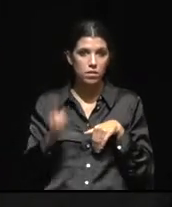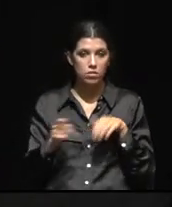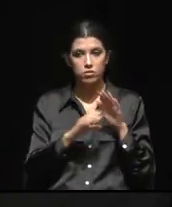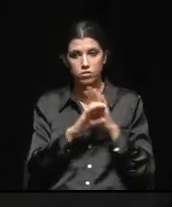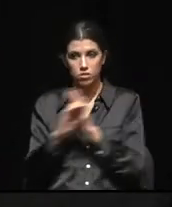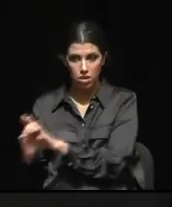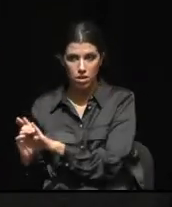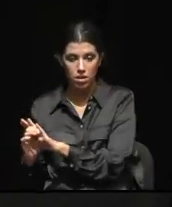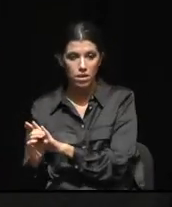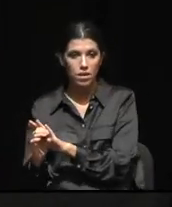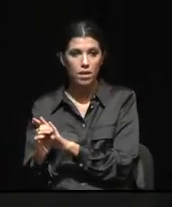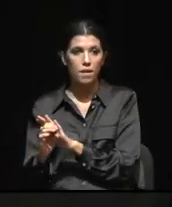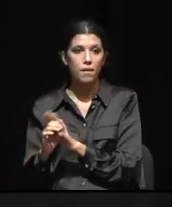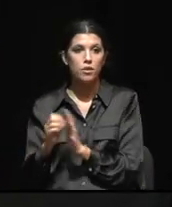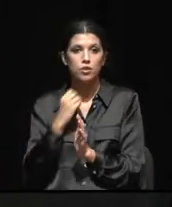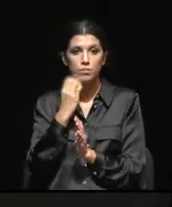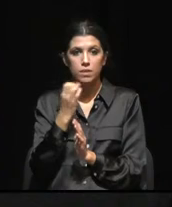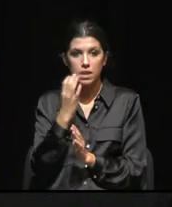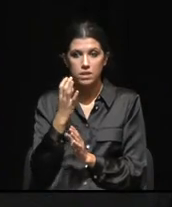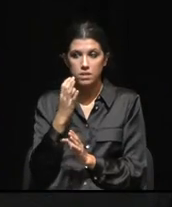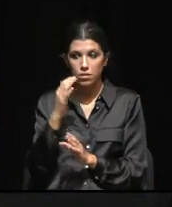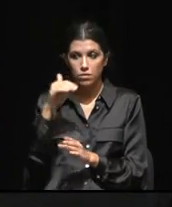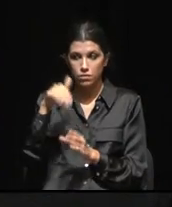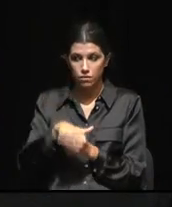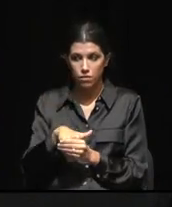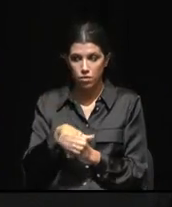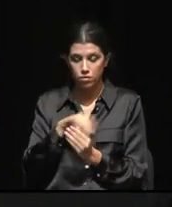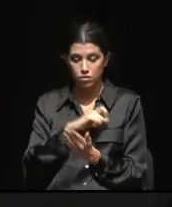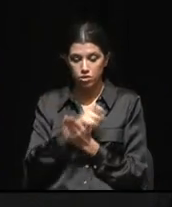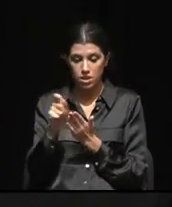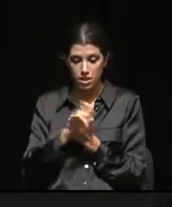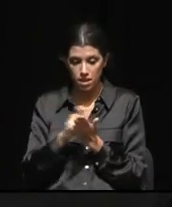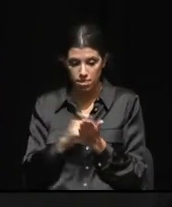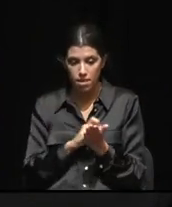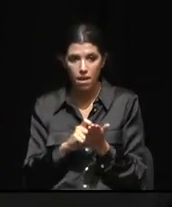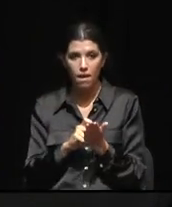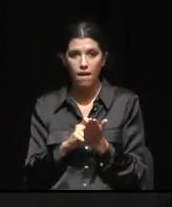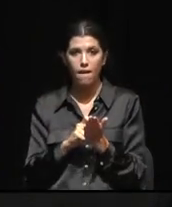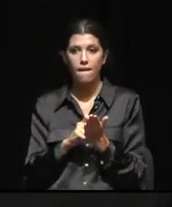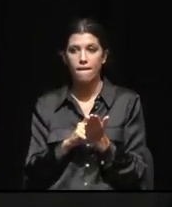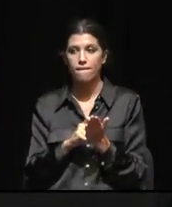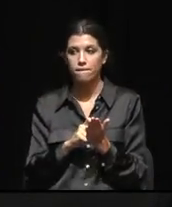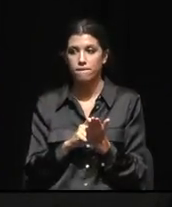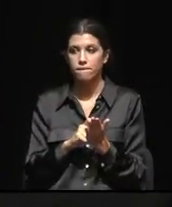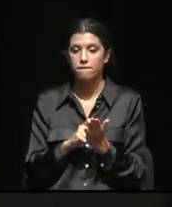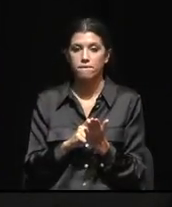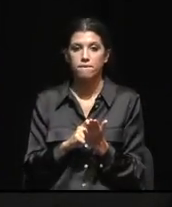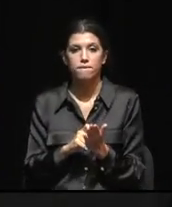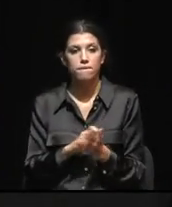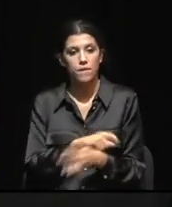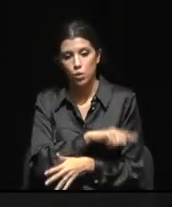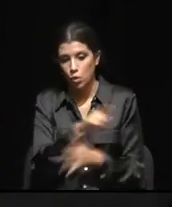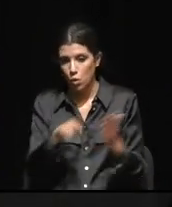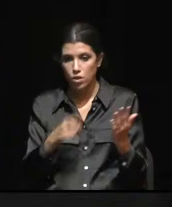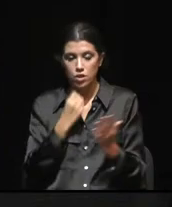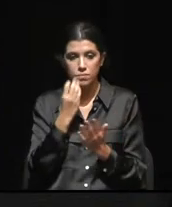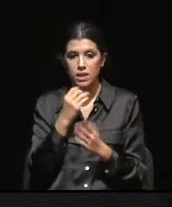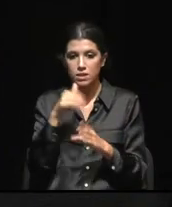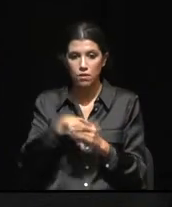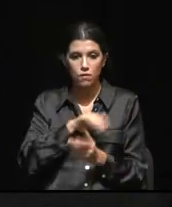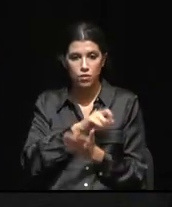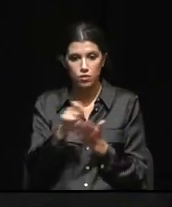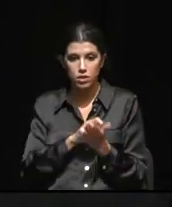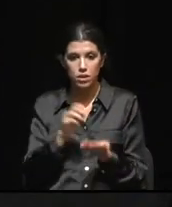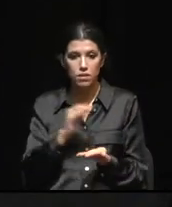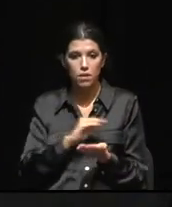o chega com declaração de voto escrita Todas têm declaração de voto escrita foi